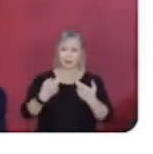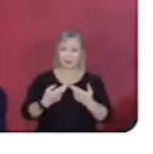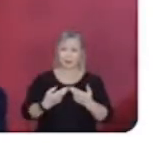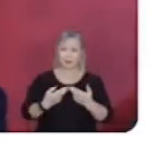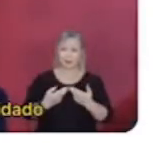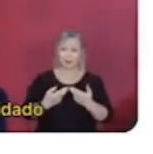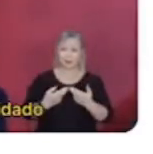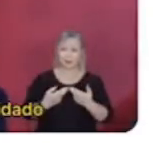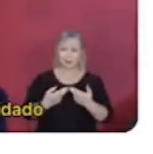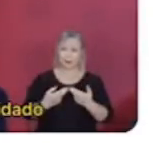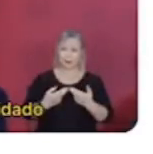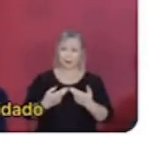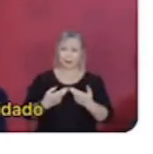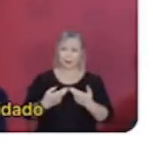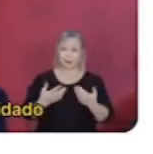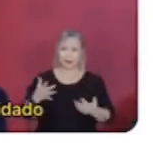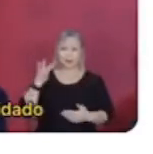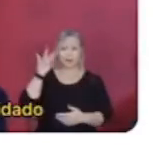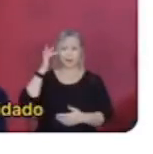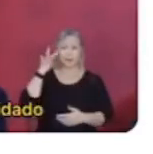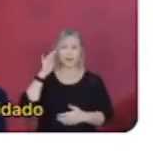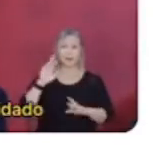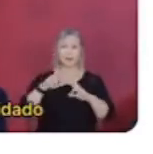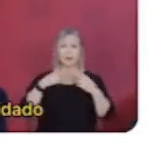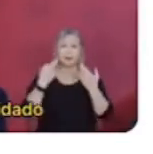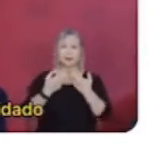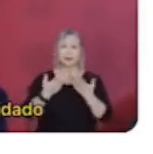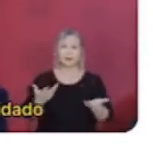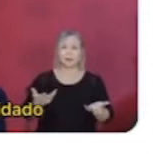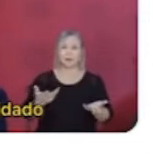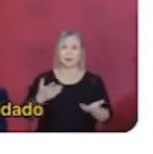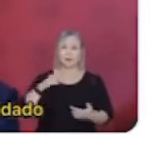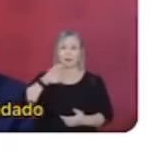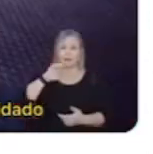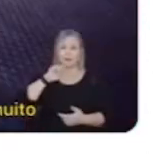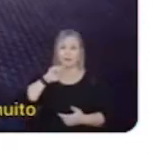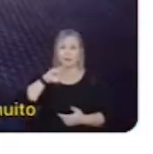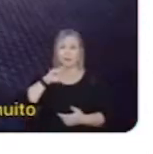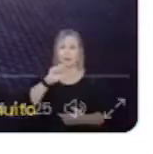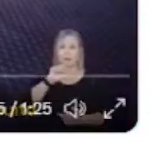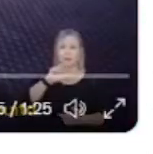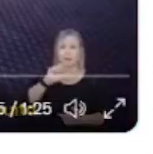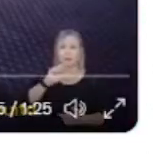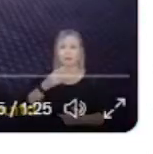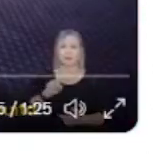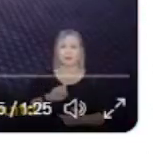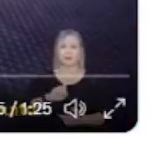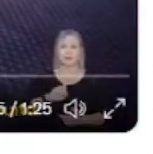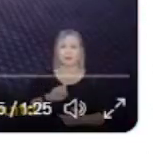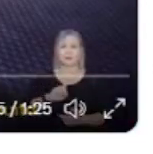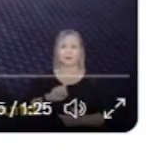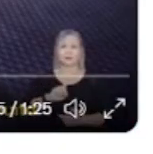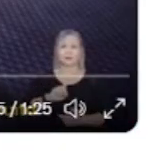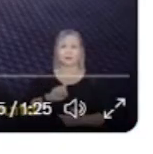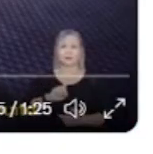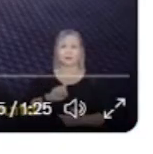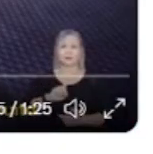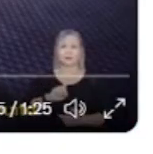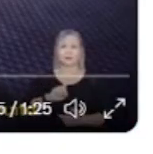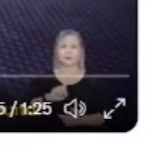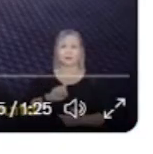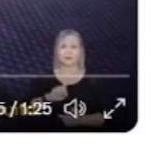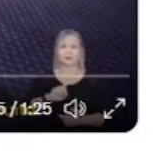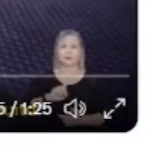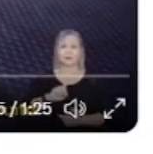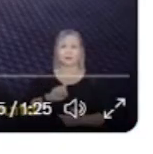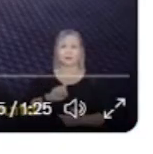pai Robert estava na reunião do partido. Eu fui convidado, mas hoje eu estou aqui. Não foi nem convidado. Vale